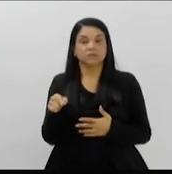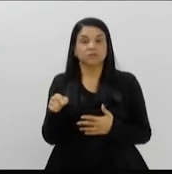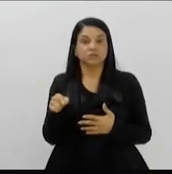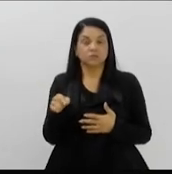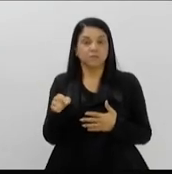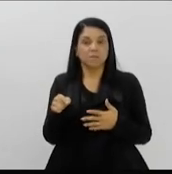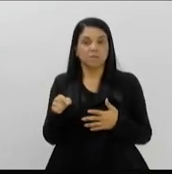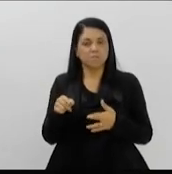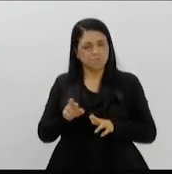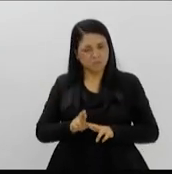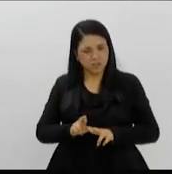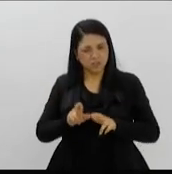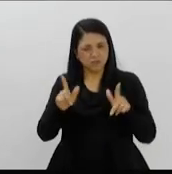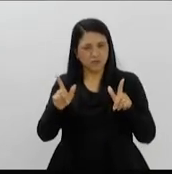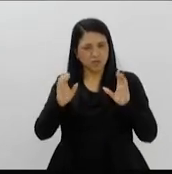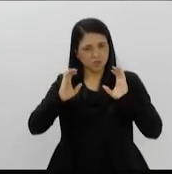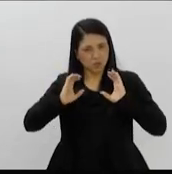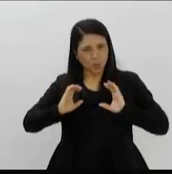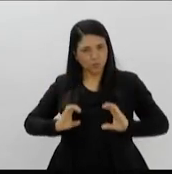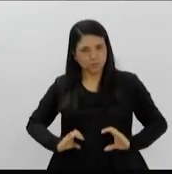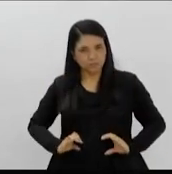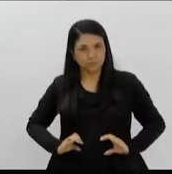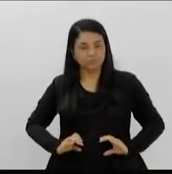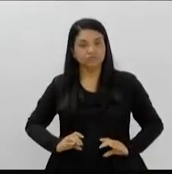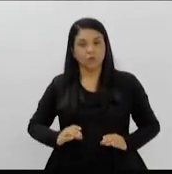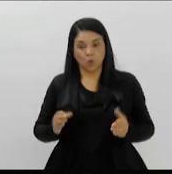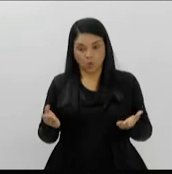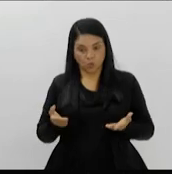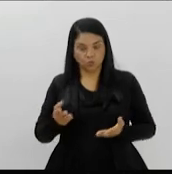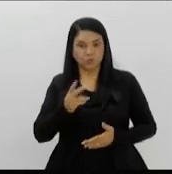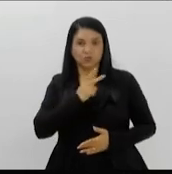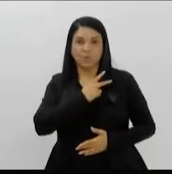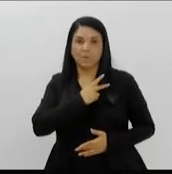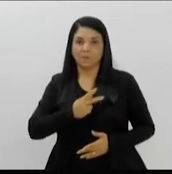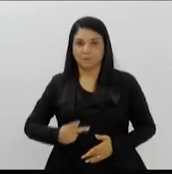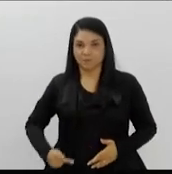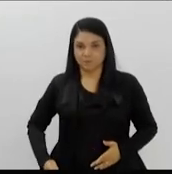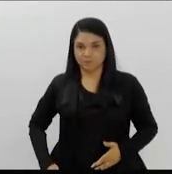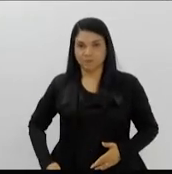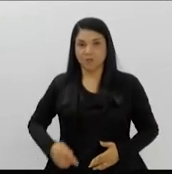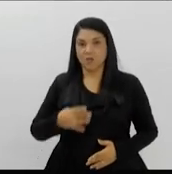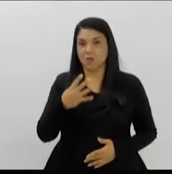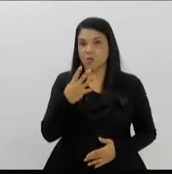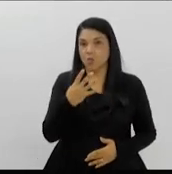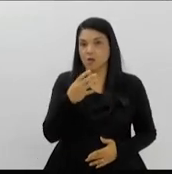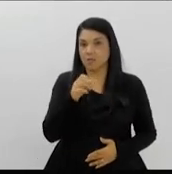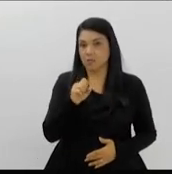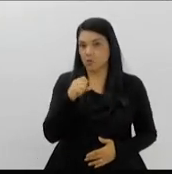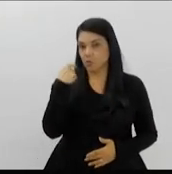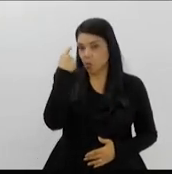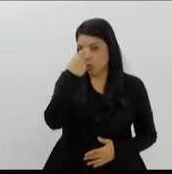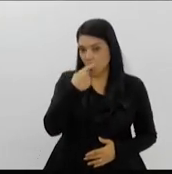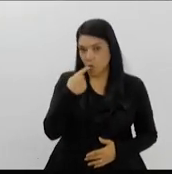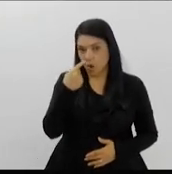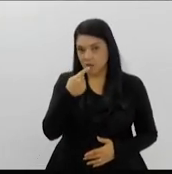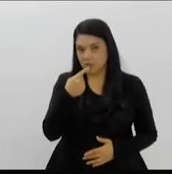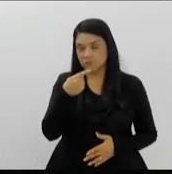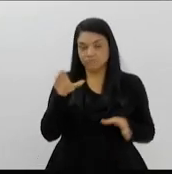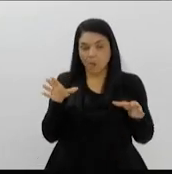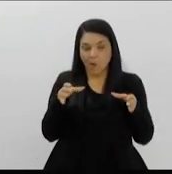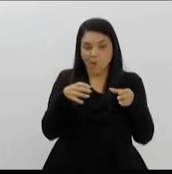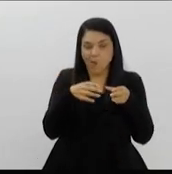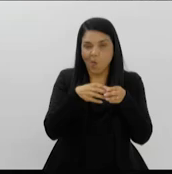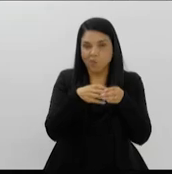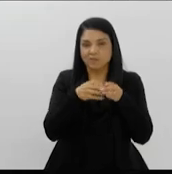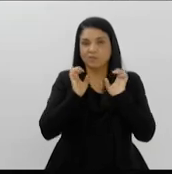de comportamento. Nós temos um presidente que, em menos de 48 horas, instala uma comissão